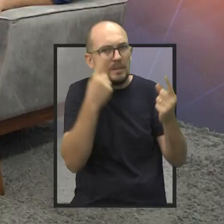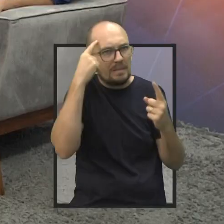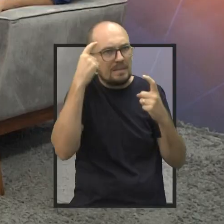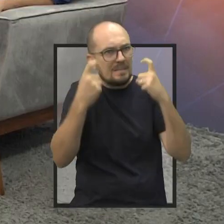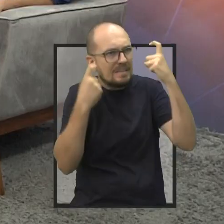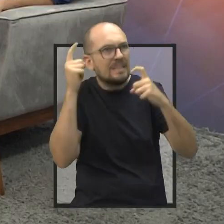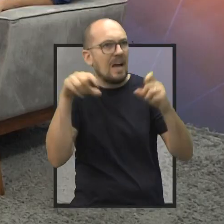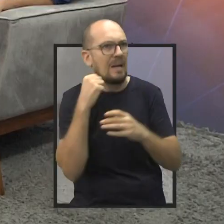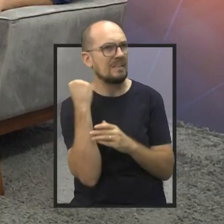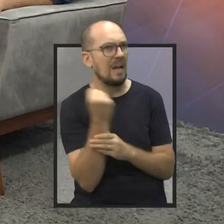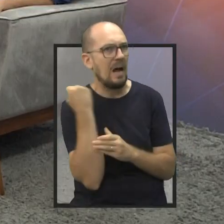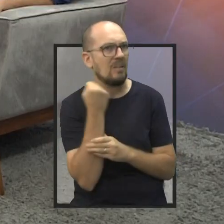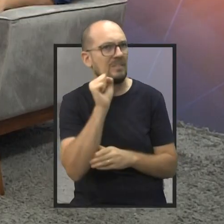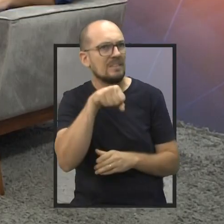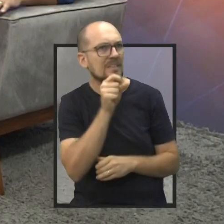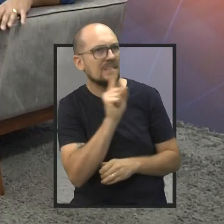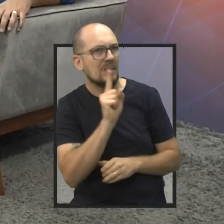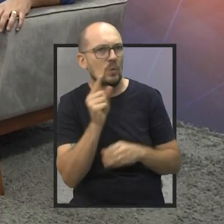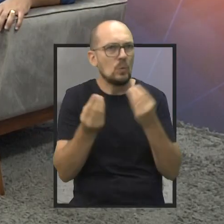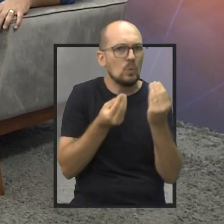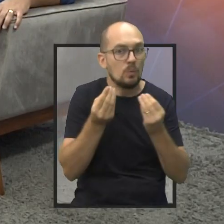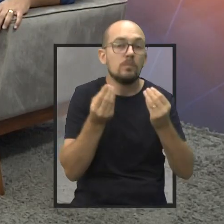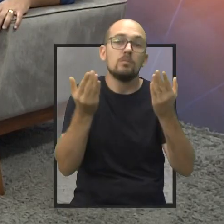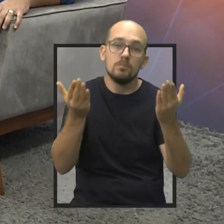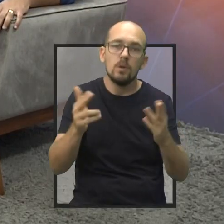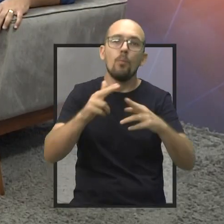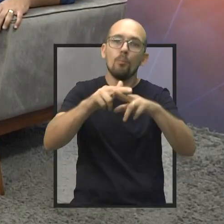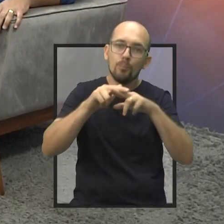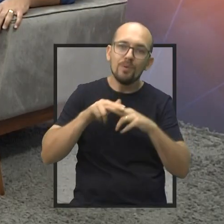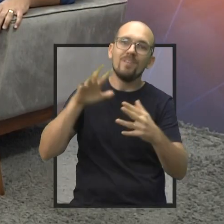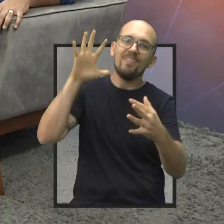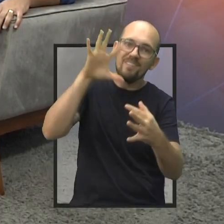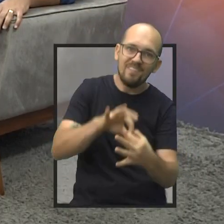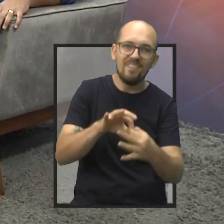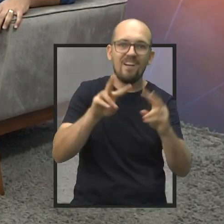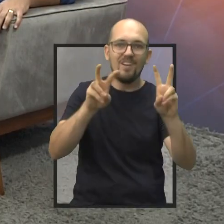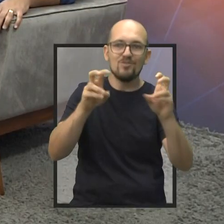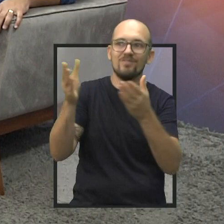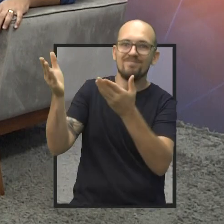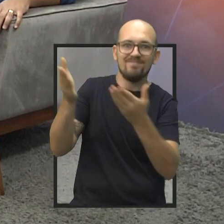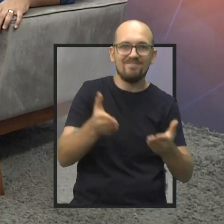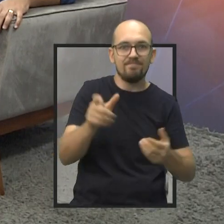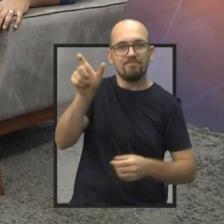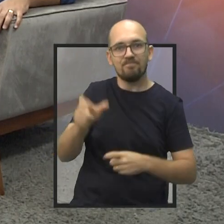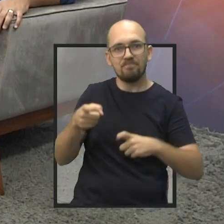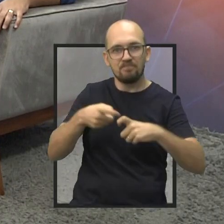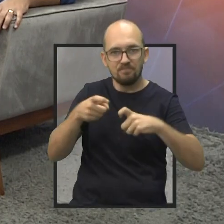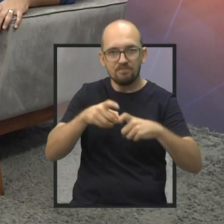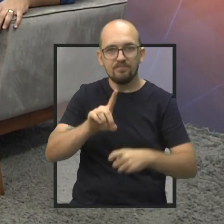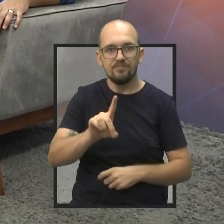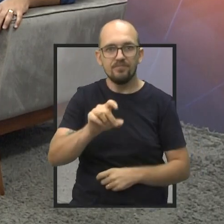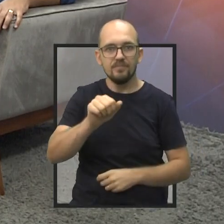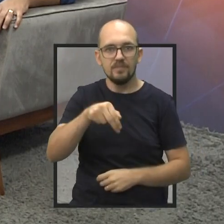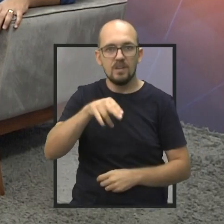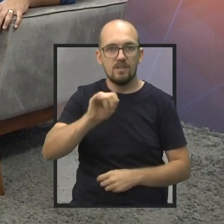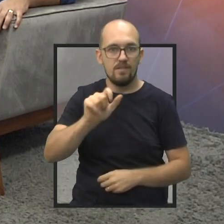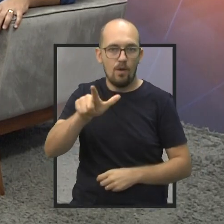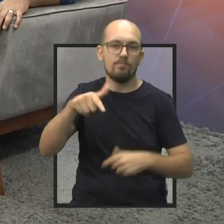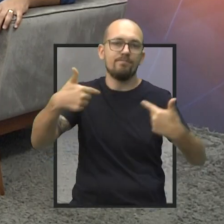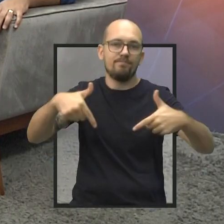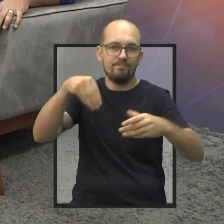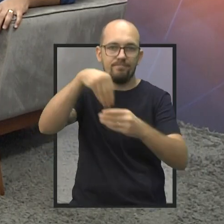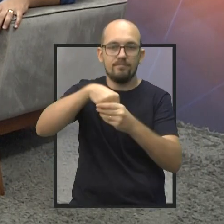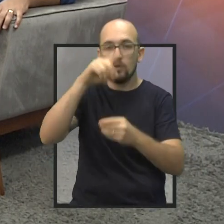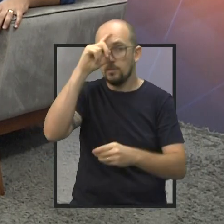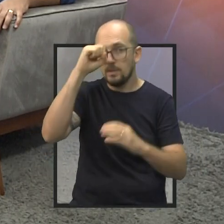situação? E para falar sobre esse assunto, a gente convidou o Dr. Daniel de Oliveira, que é infectologista na Santa Casa, que